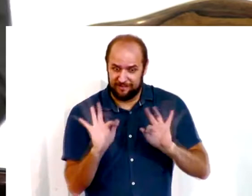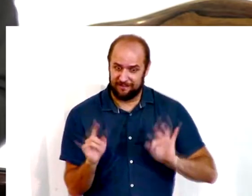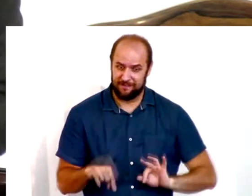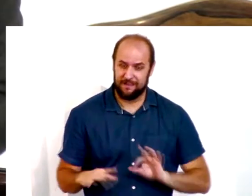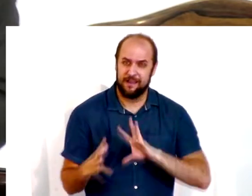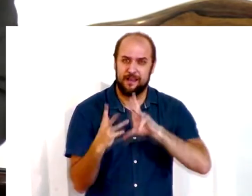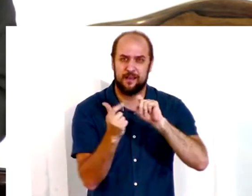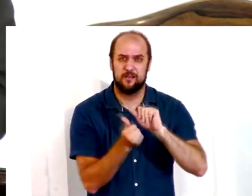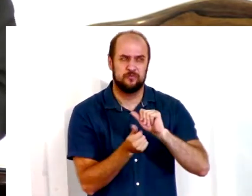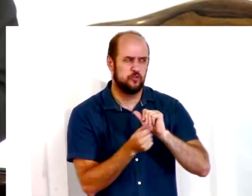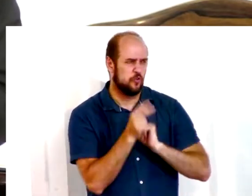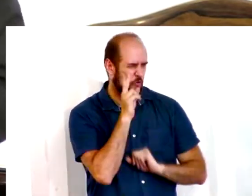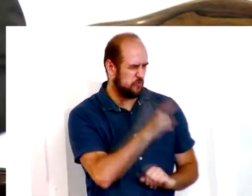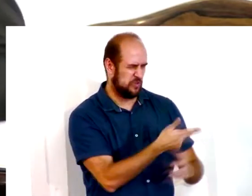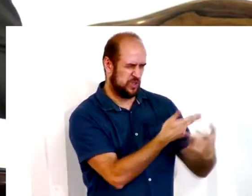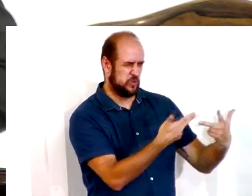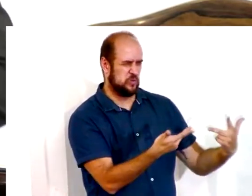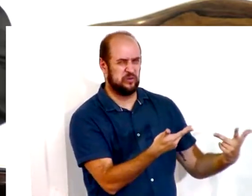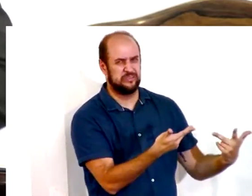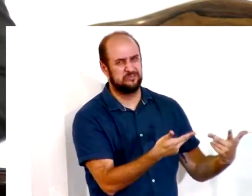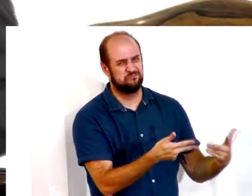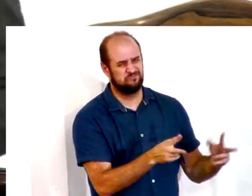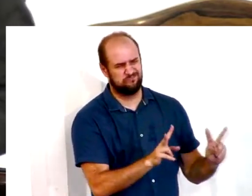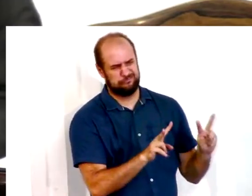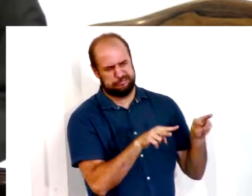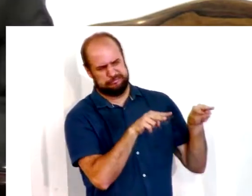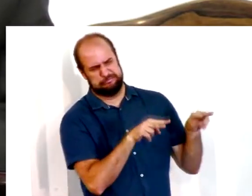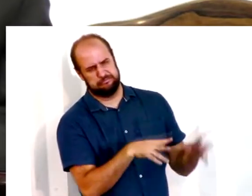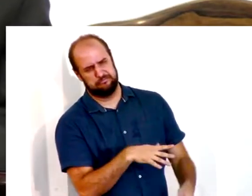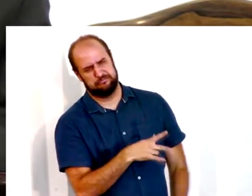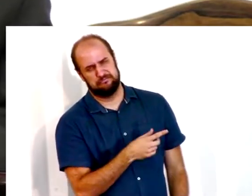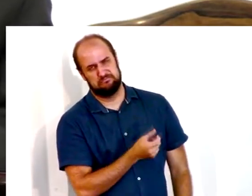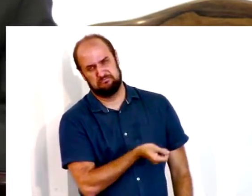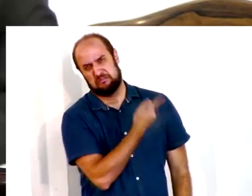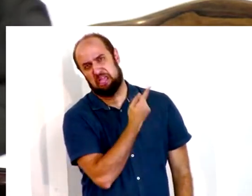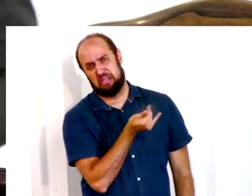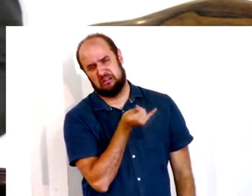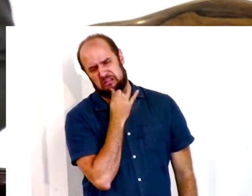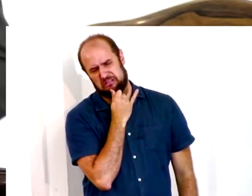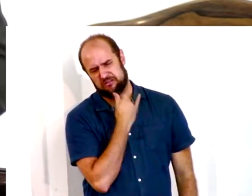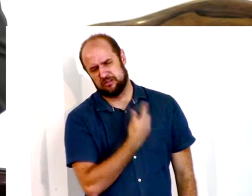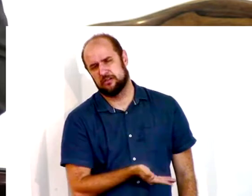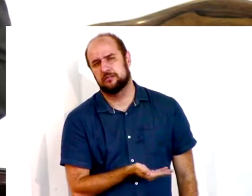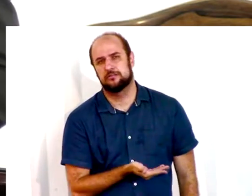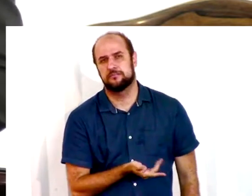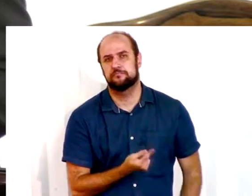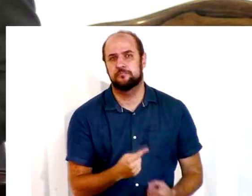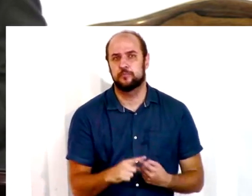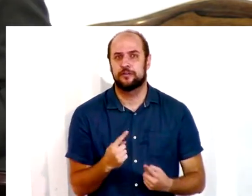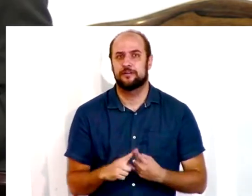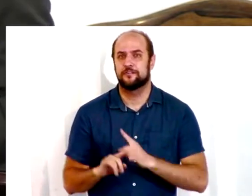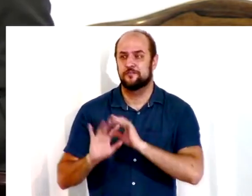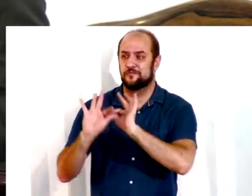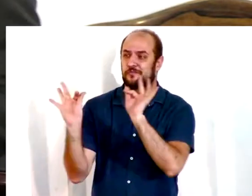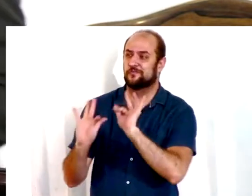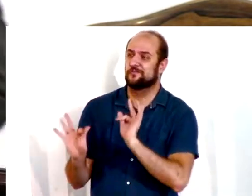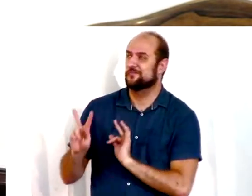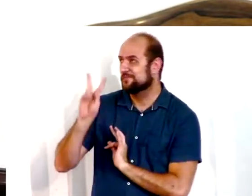estar descontente com o mundo, porque o meu contentamento está nas bênçãos celestiais.